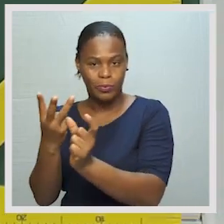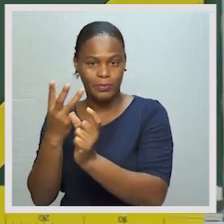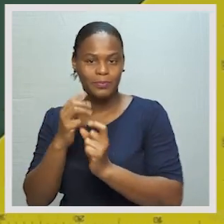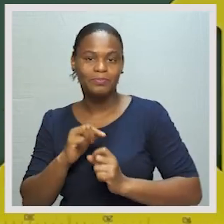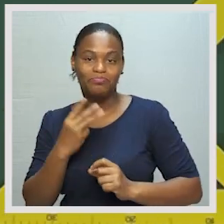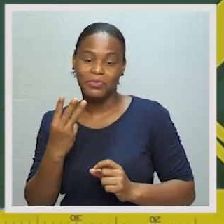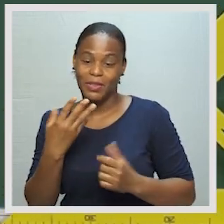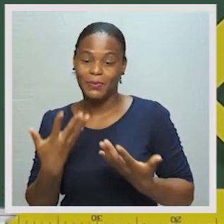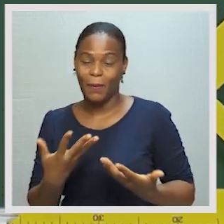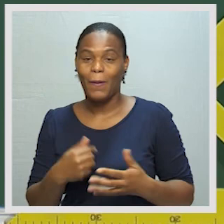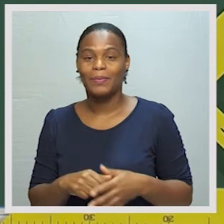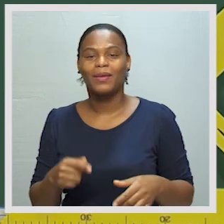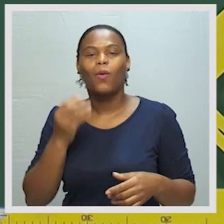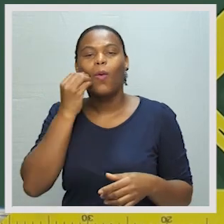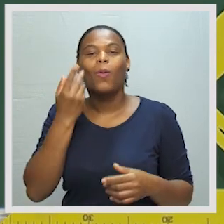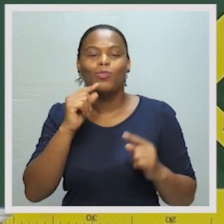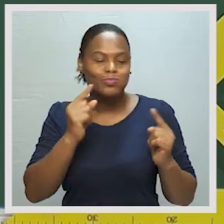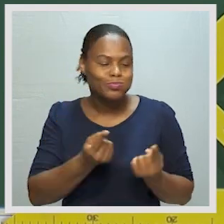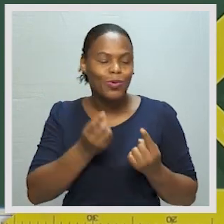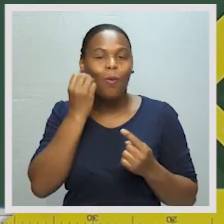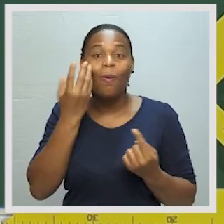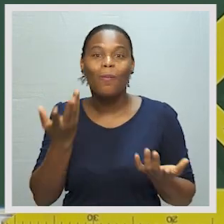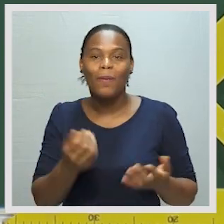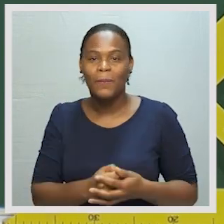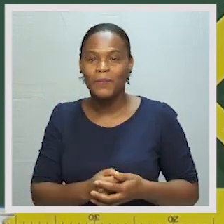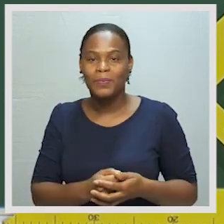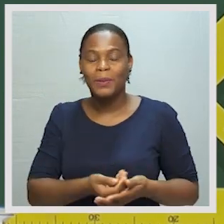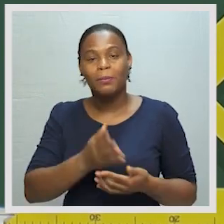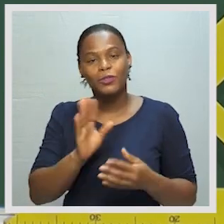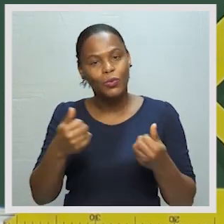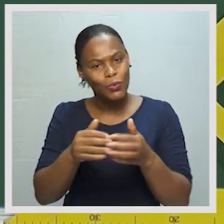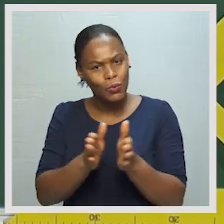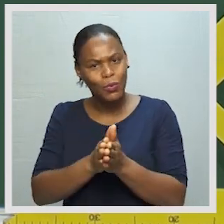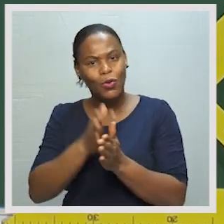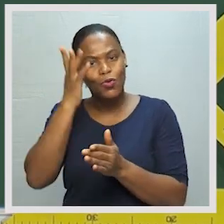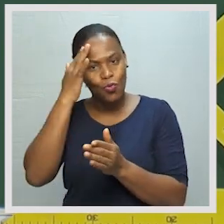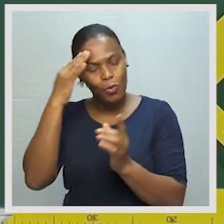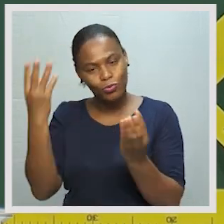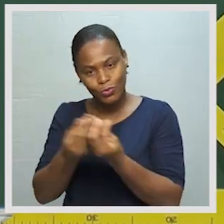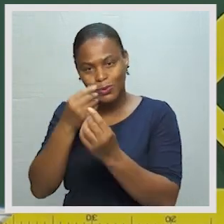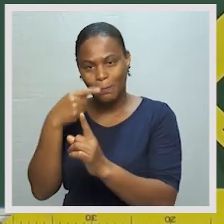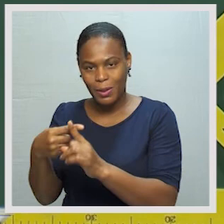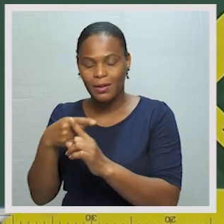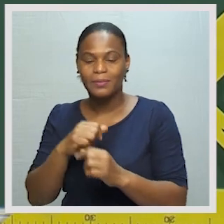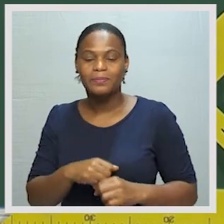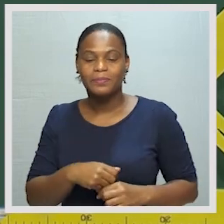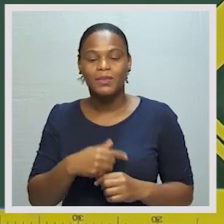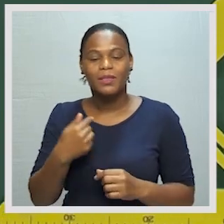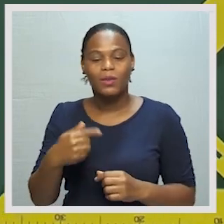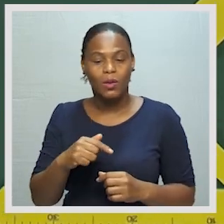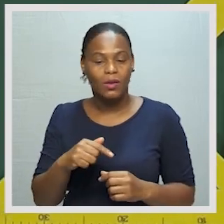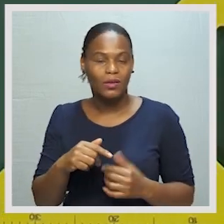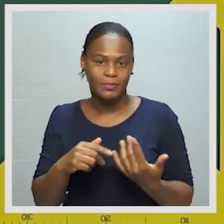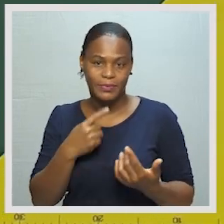certo? Então, como é que nós vamos reduzir? Somando os coeficientes. E nós vamos somar